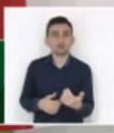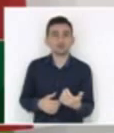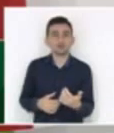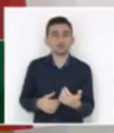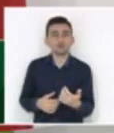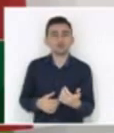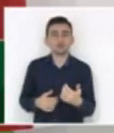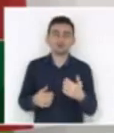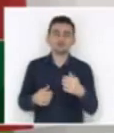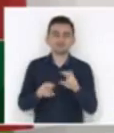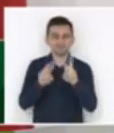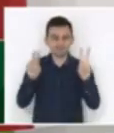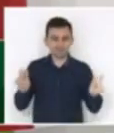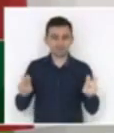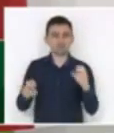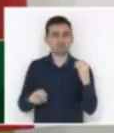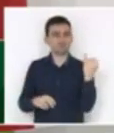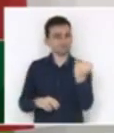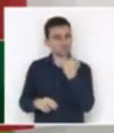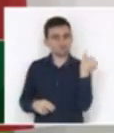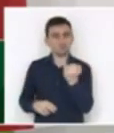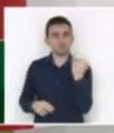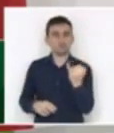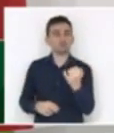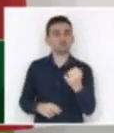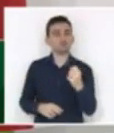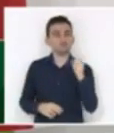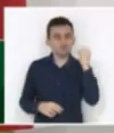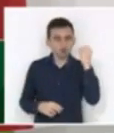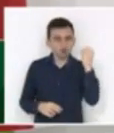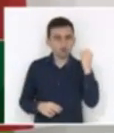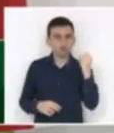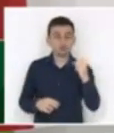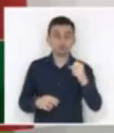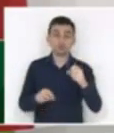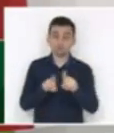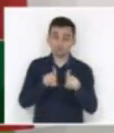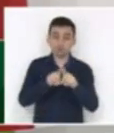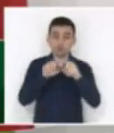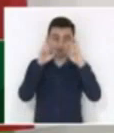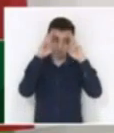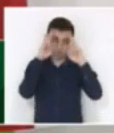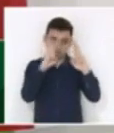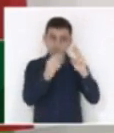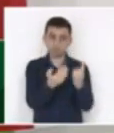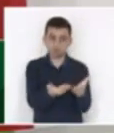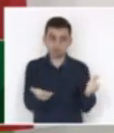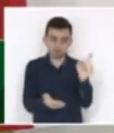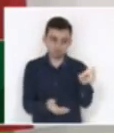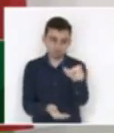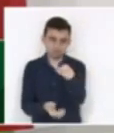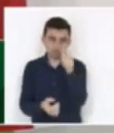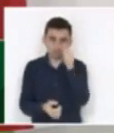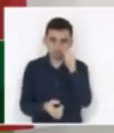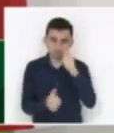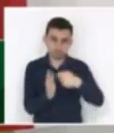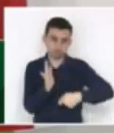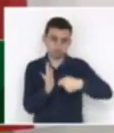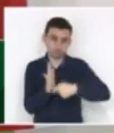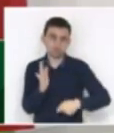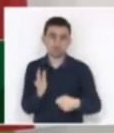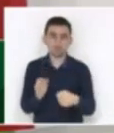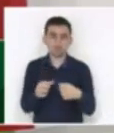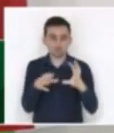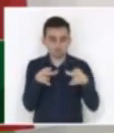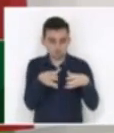contundente, forte e, ao mesmo tempo, respeitando as personagens e a luta. Junto com sua equipe,